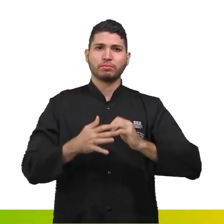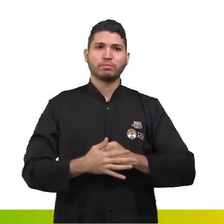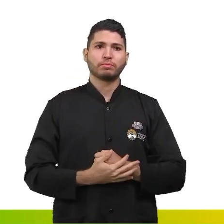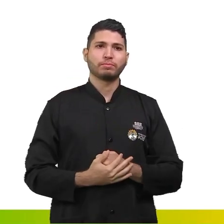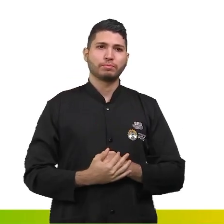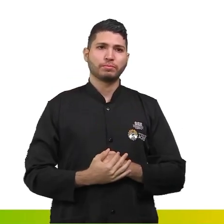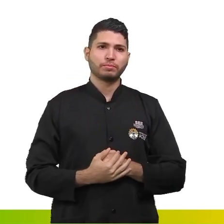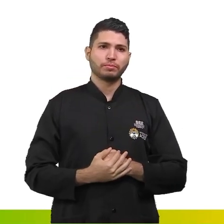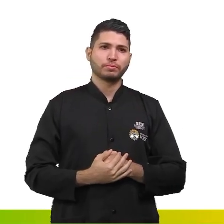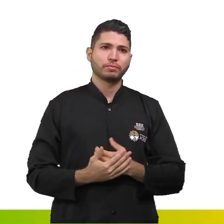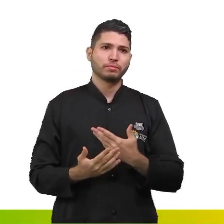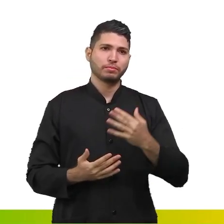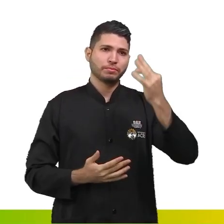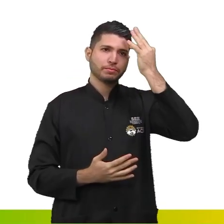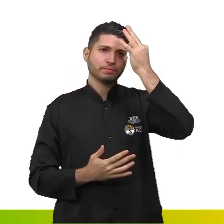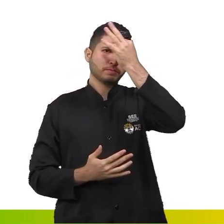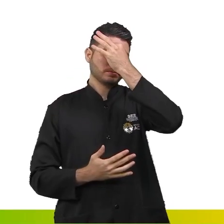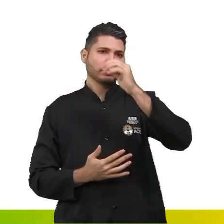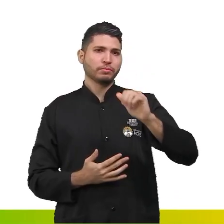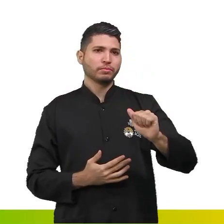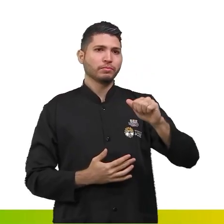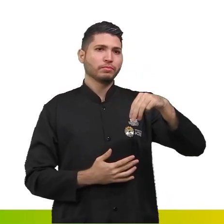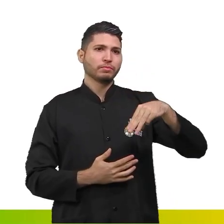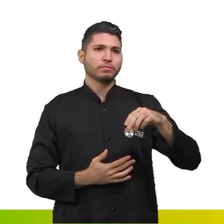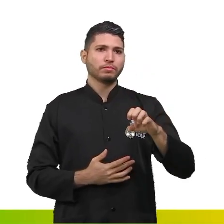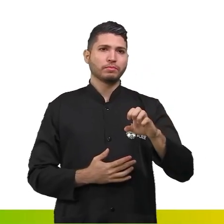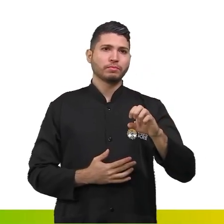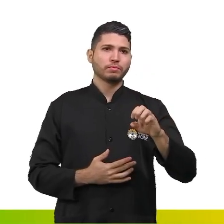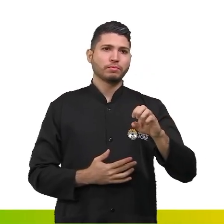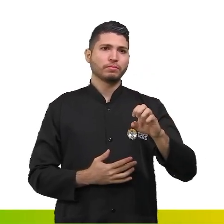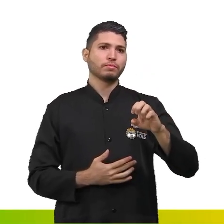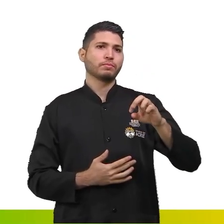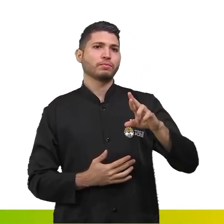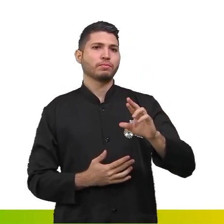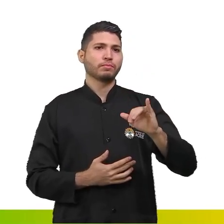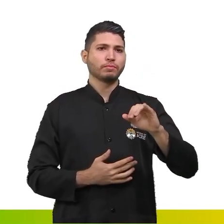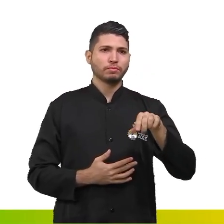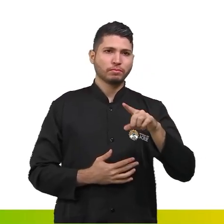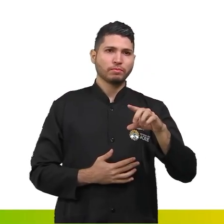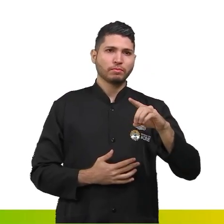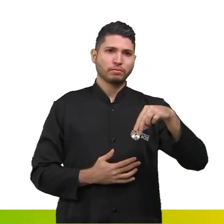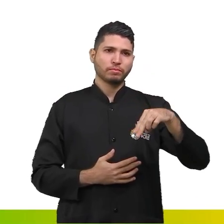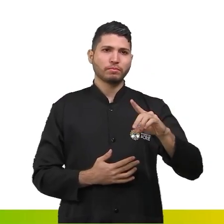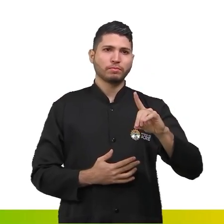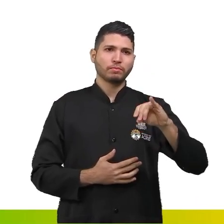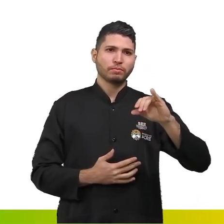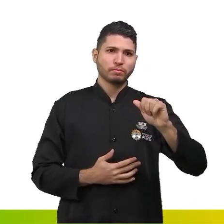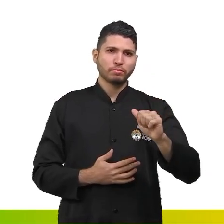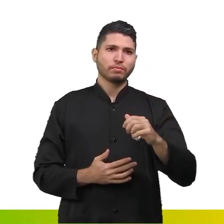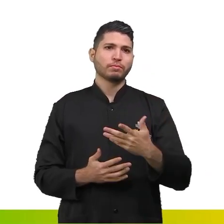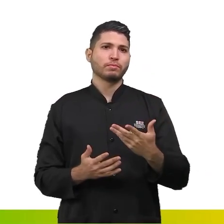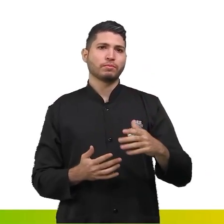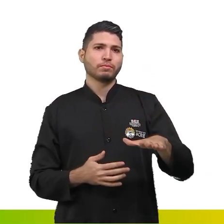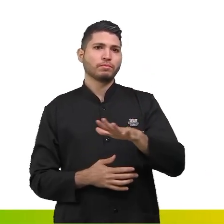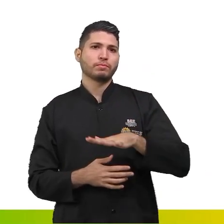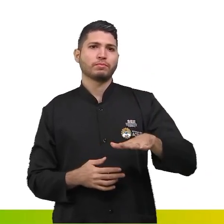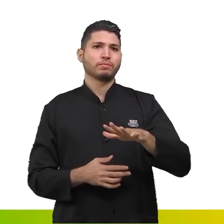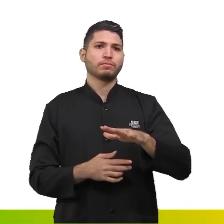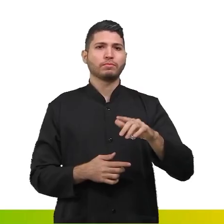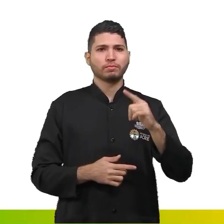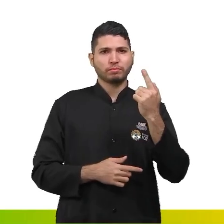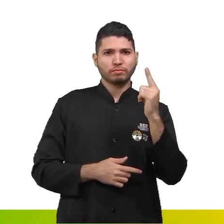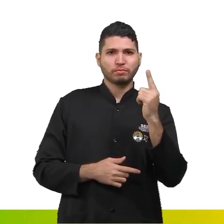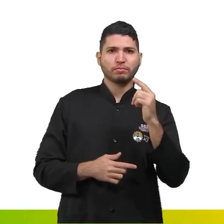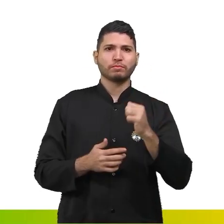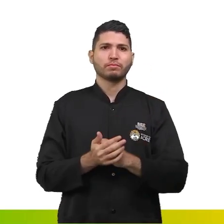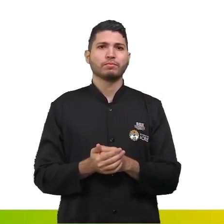Filosofia ameríndia. O espaço geográfico não é apenas lugar. A natureza não